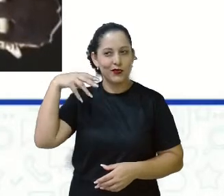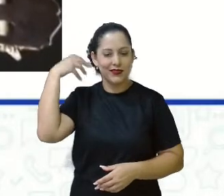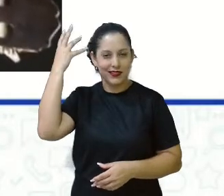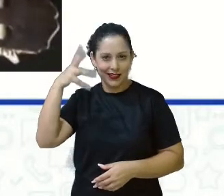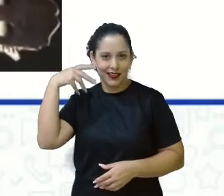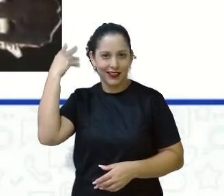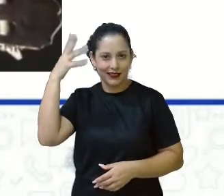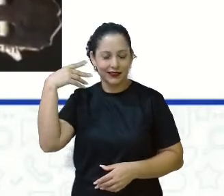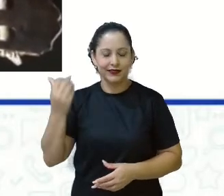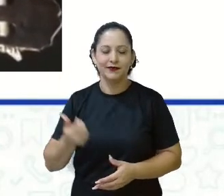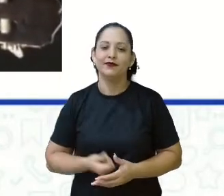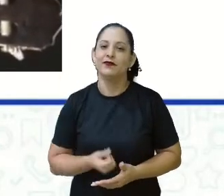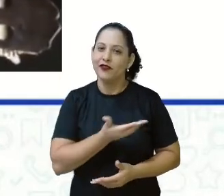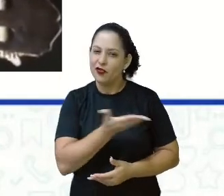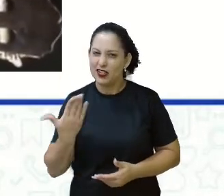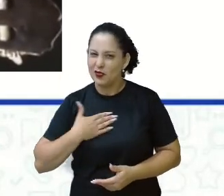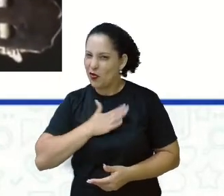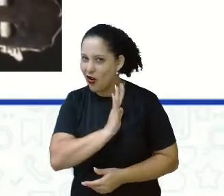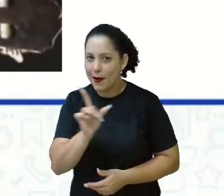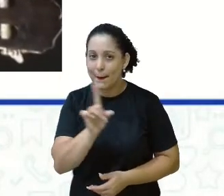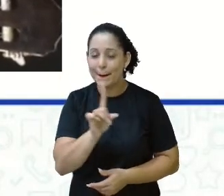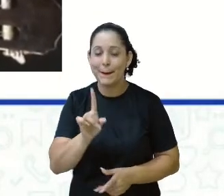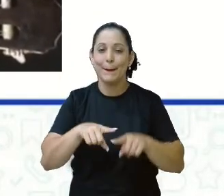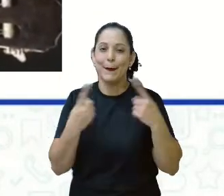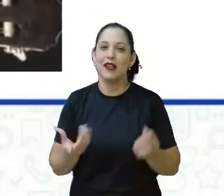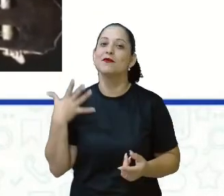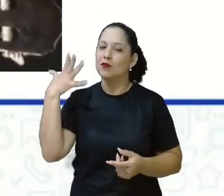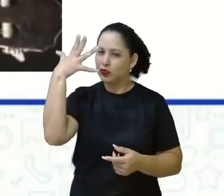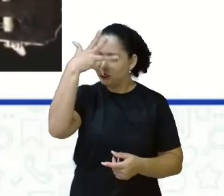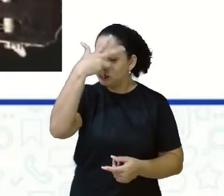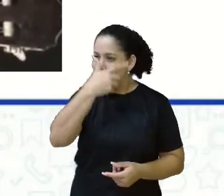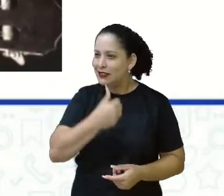não é bem o tipo de música que vocês gostam, mas é uma música belíssima.